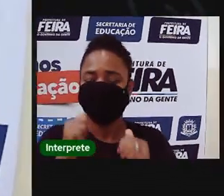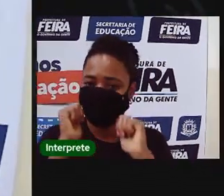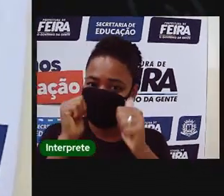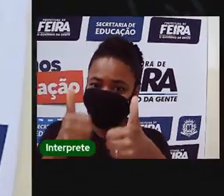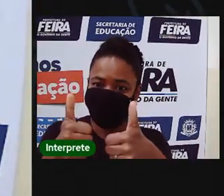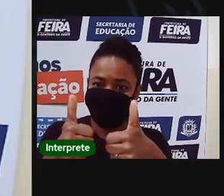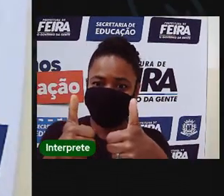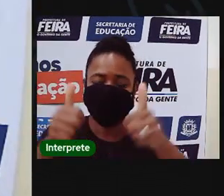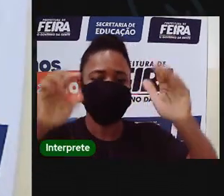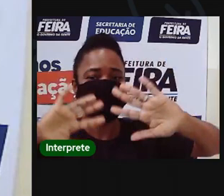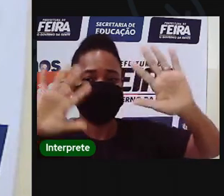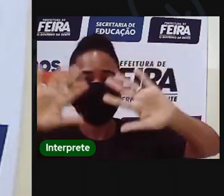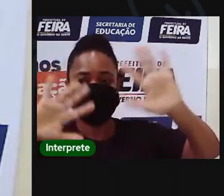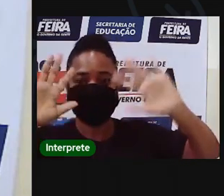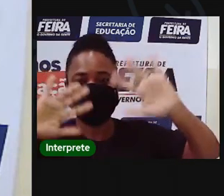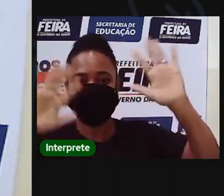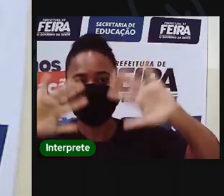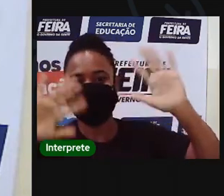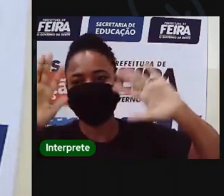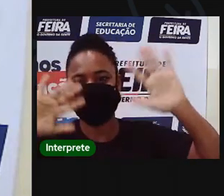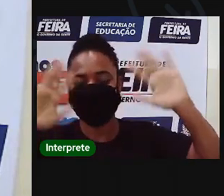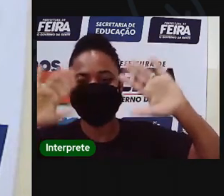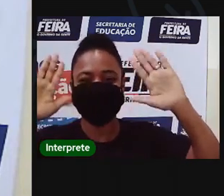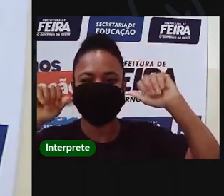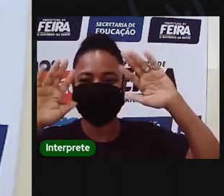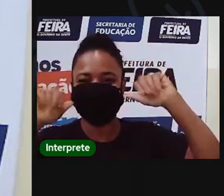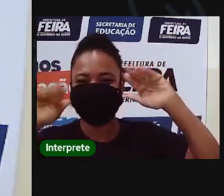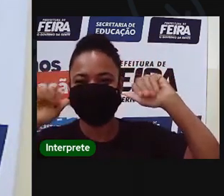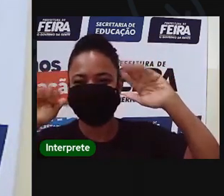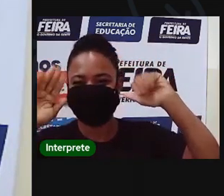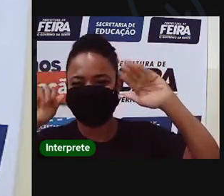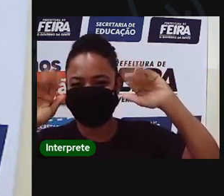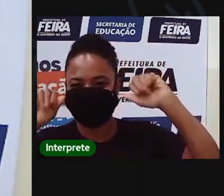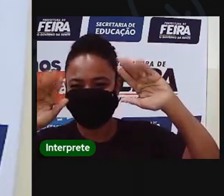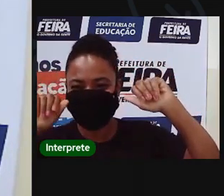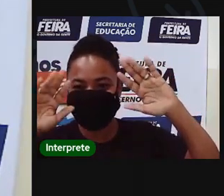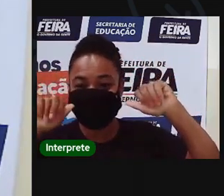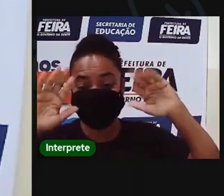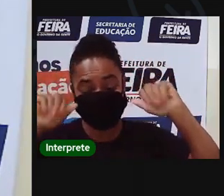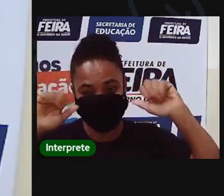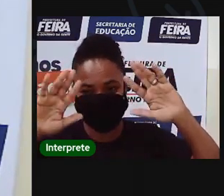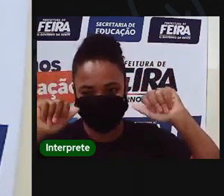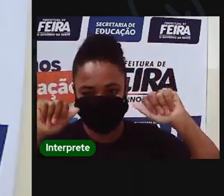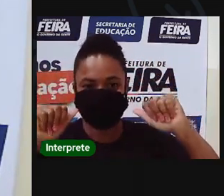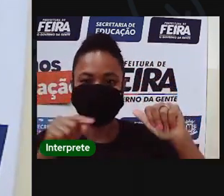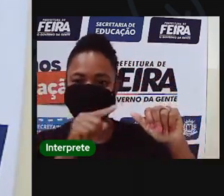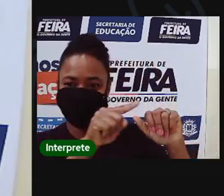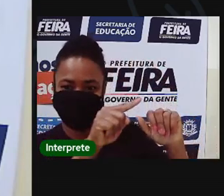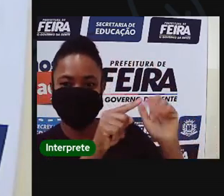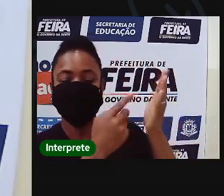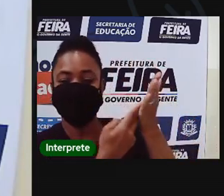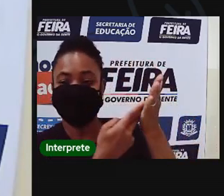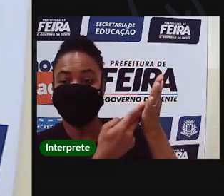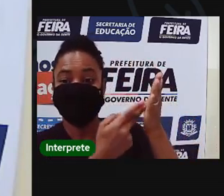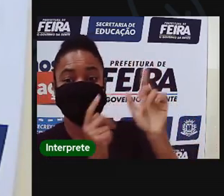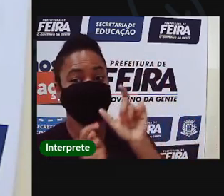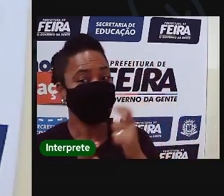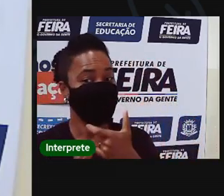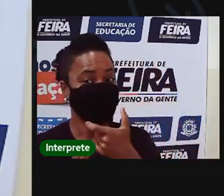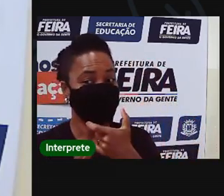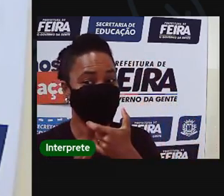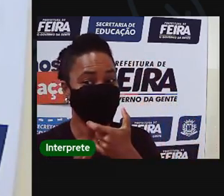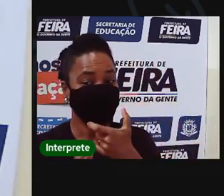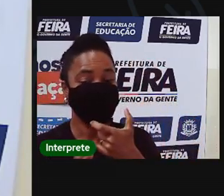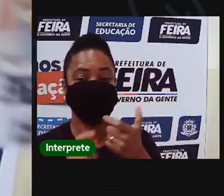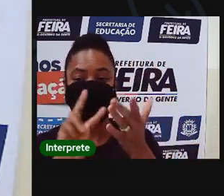bye-bye para todo mundo aí. Coloquem aí no chat goodbye, ou então só bye-bye, pode ser também, né? Que o